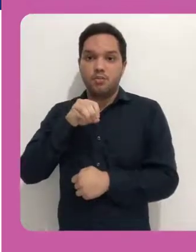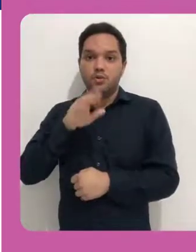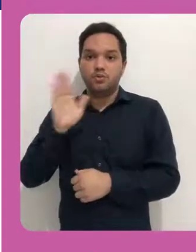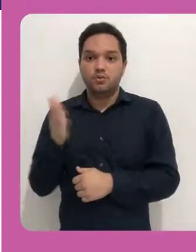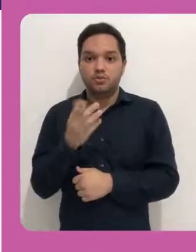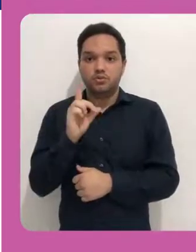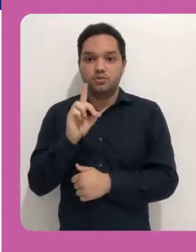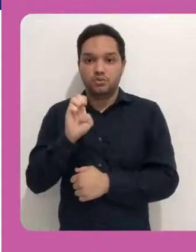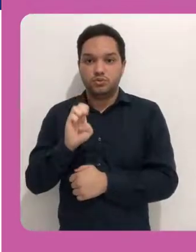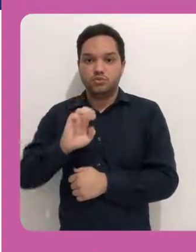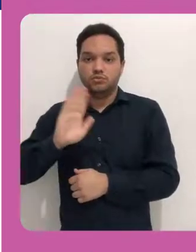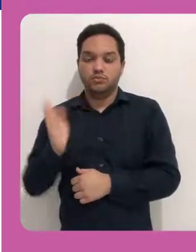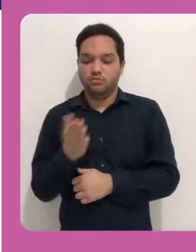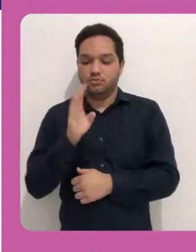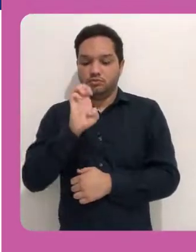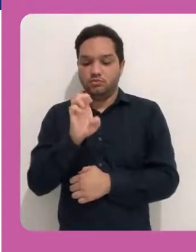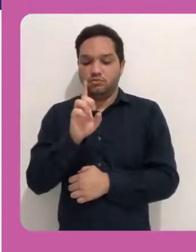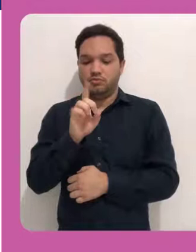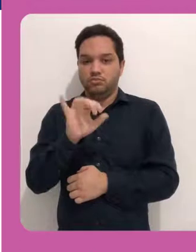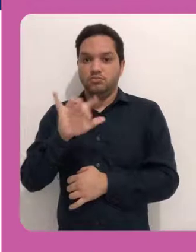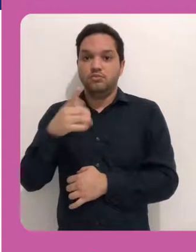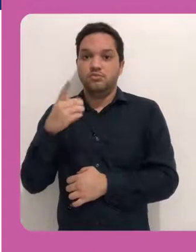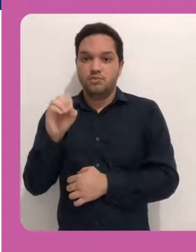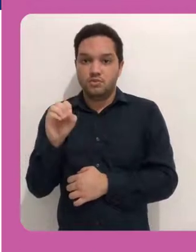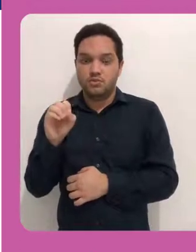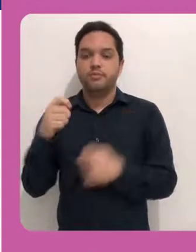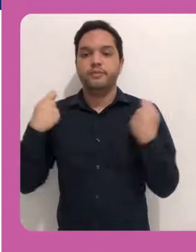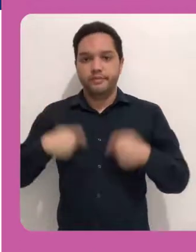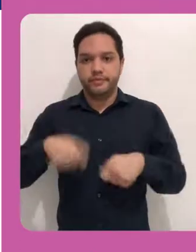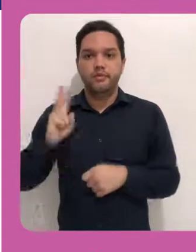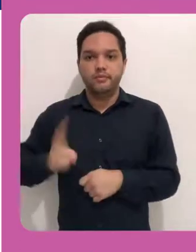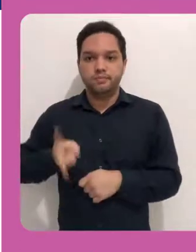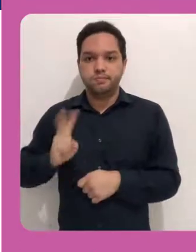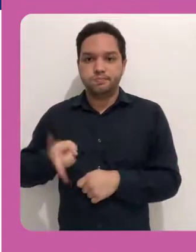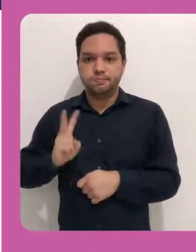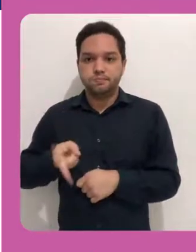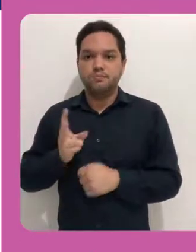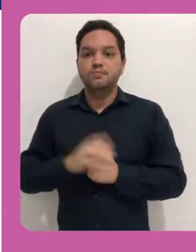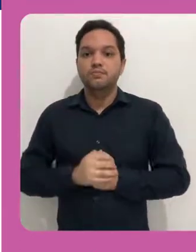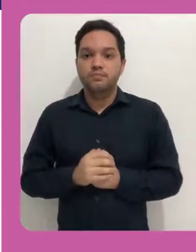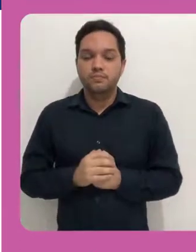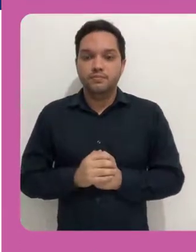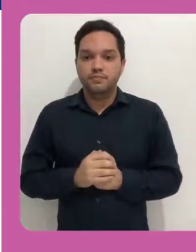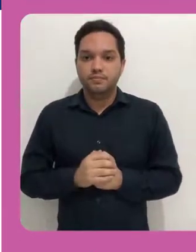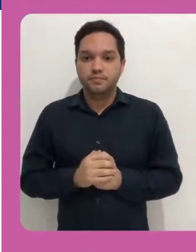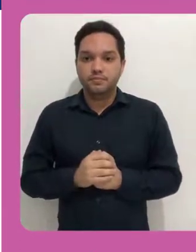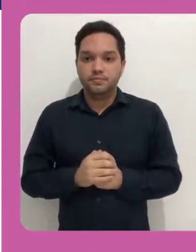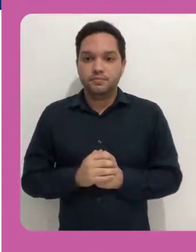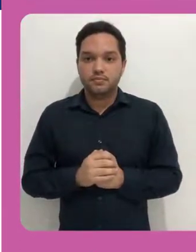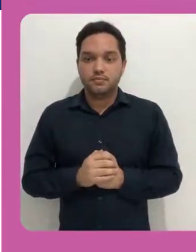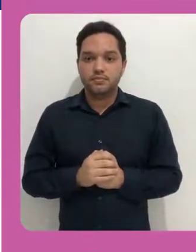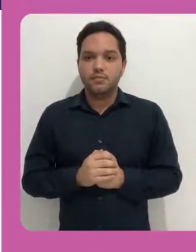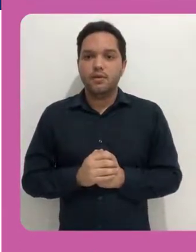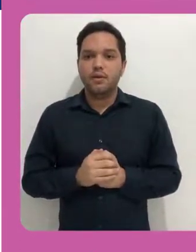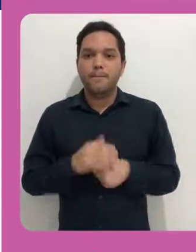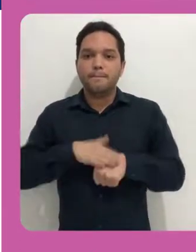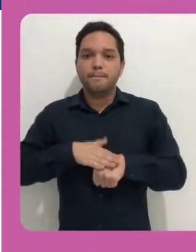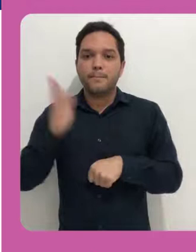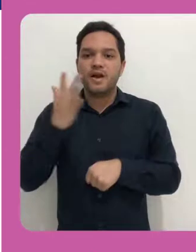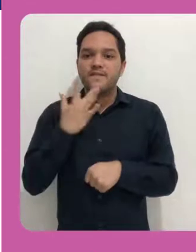A forma mais simples da gente criar uma pasta, com subpastas até, dentro da nossa